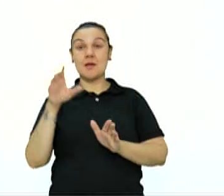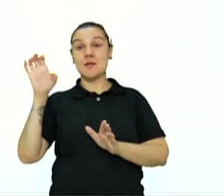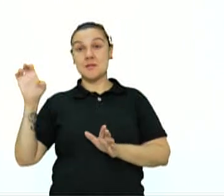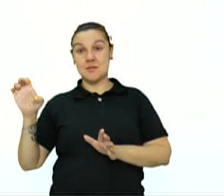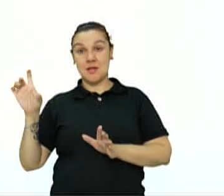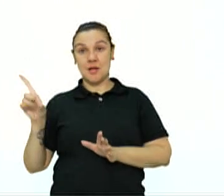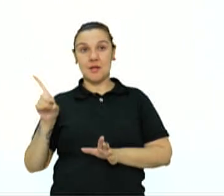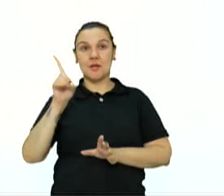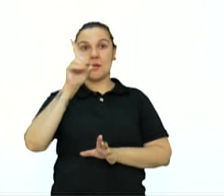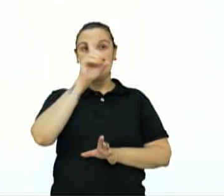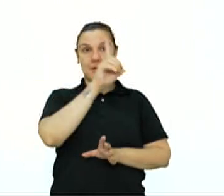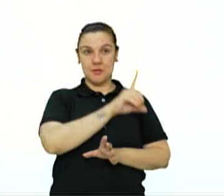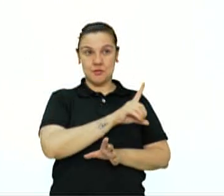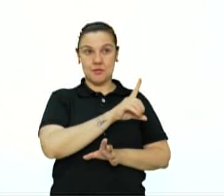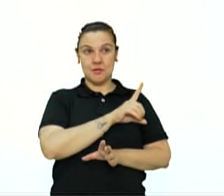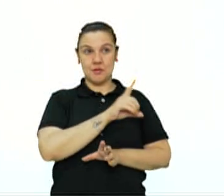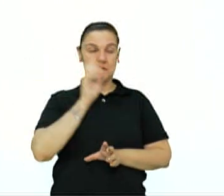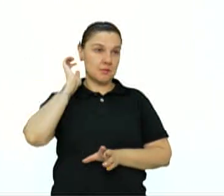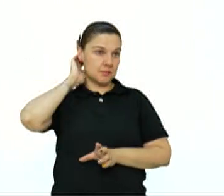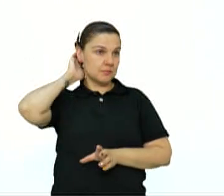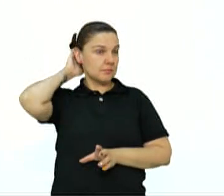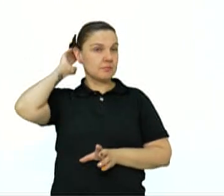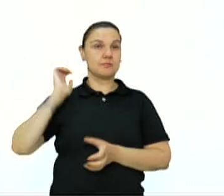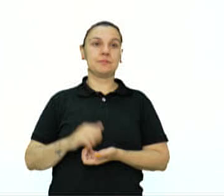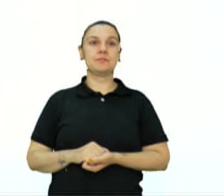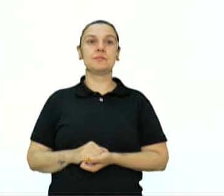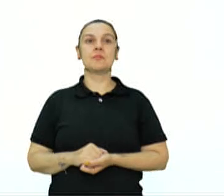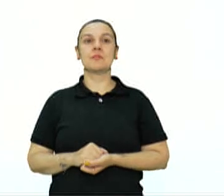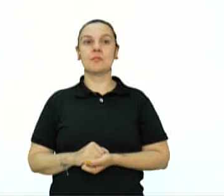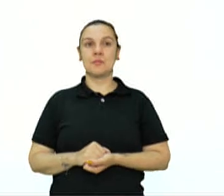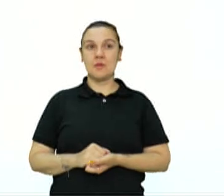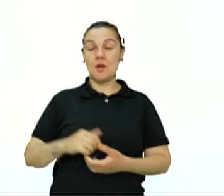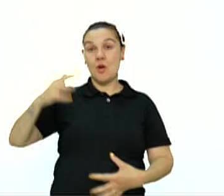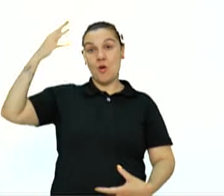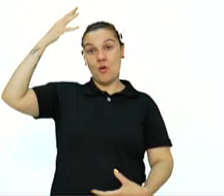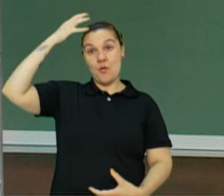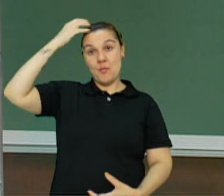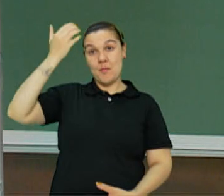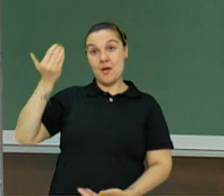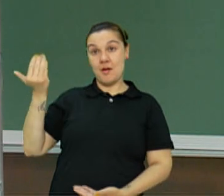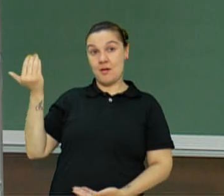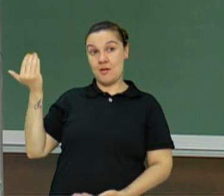da esquerda para a direita, aqui no meu caso, aqui da minha direita para a esquerda, o gorila,